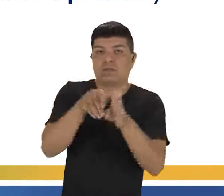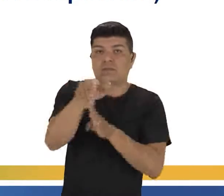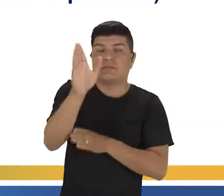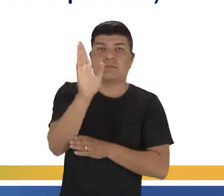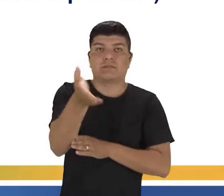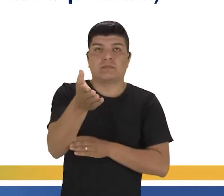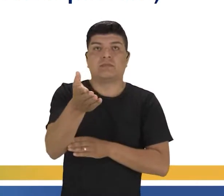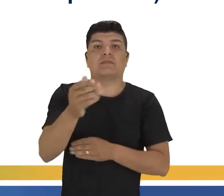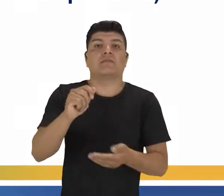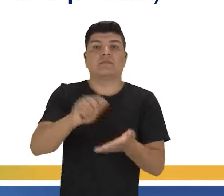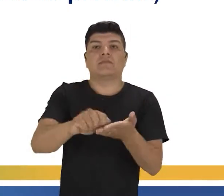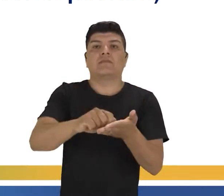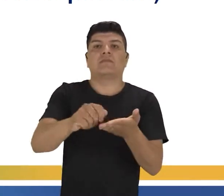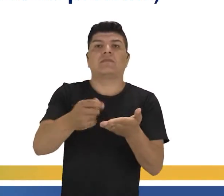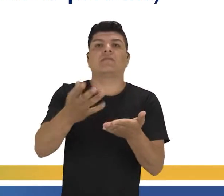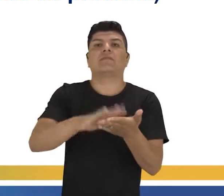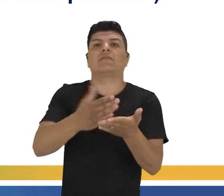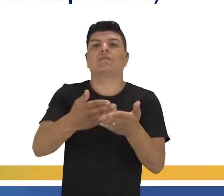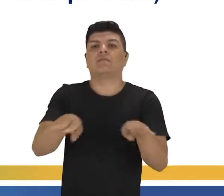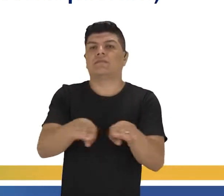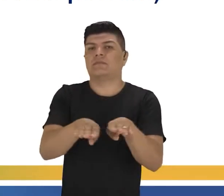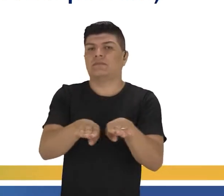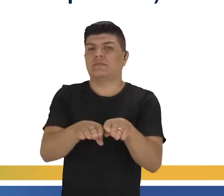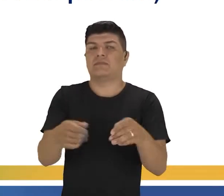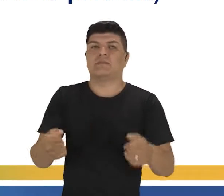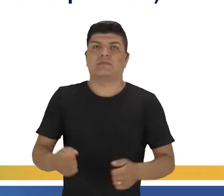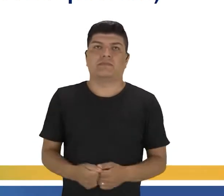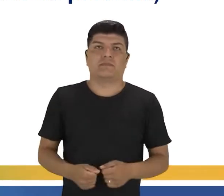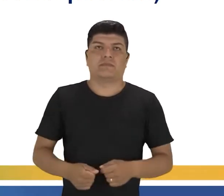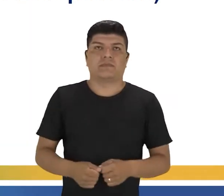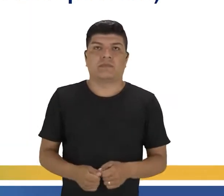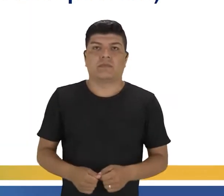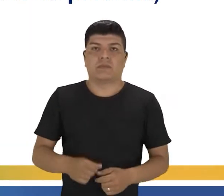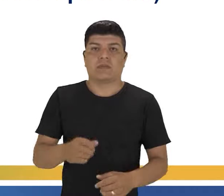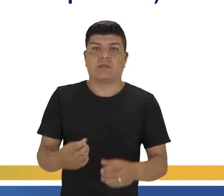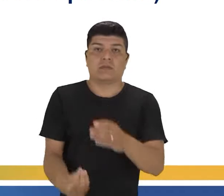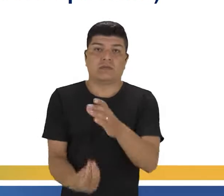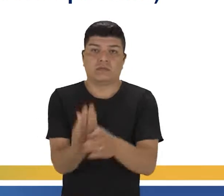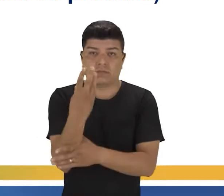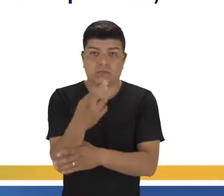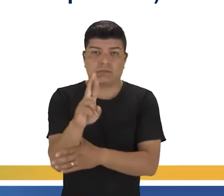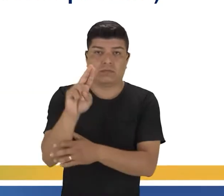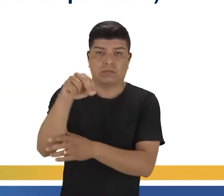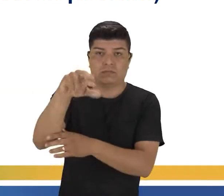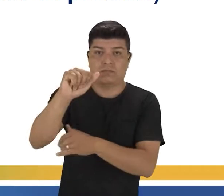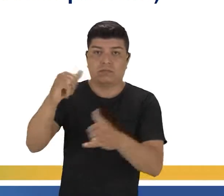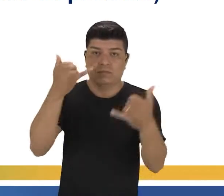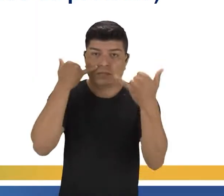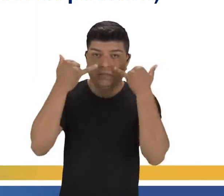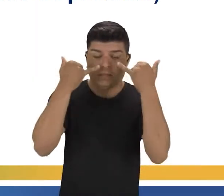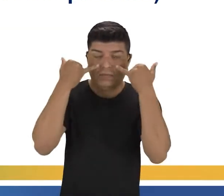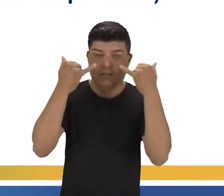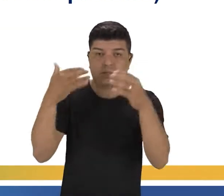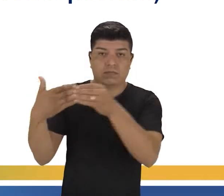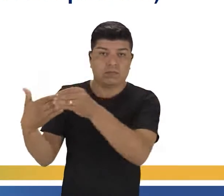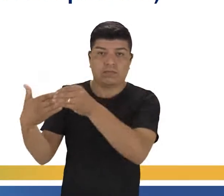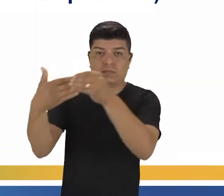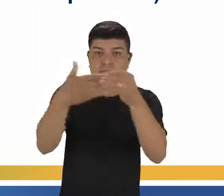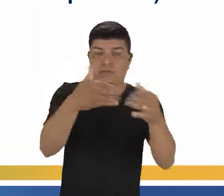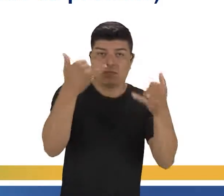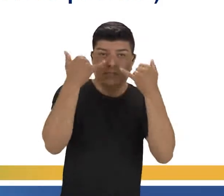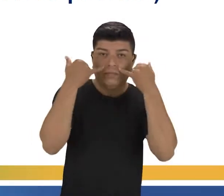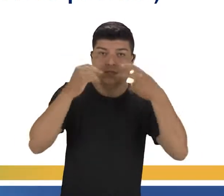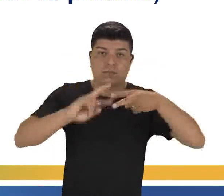ter a transcrição e a tradução. Na transcrição vamos ter a formação do RNA mensageiro, que é quem vai carregar a